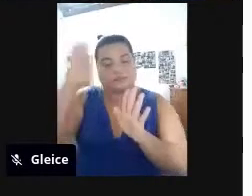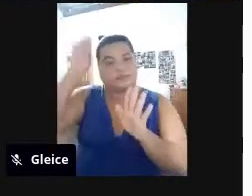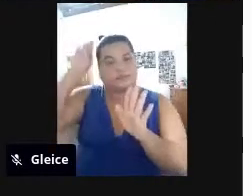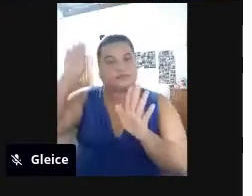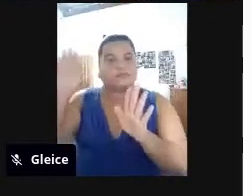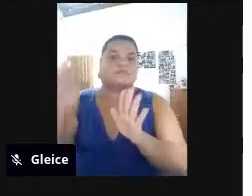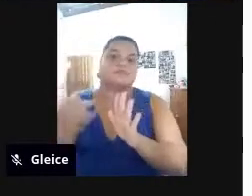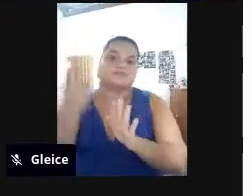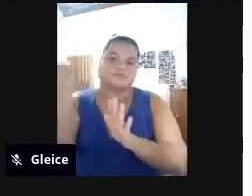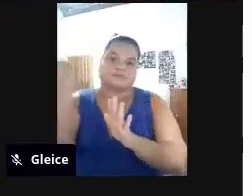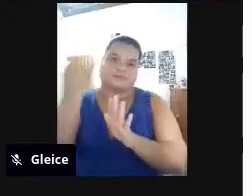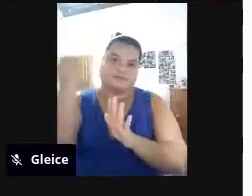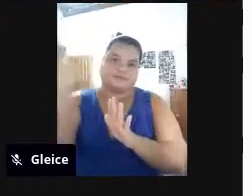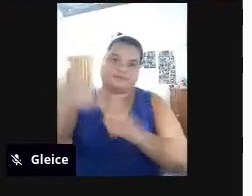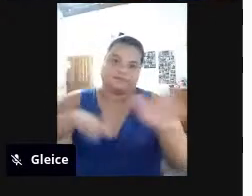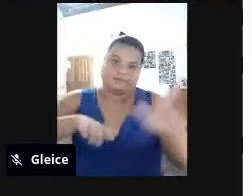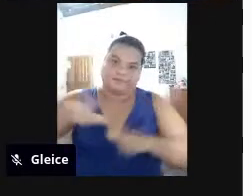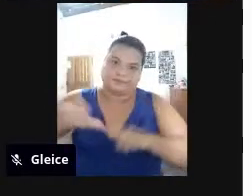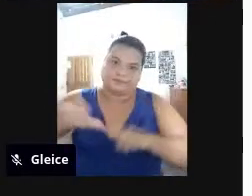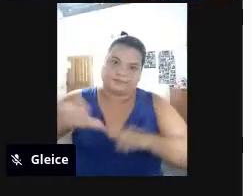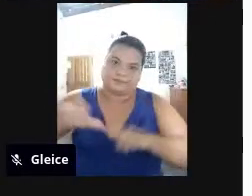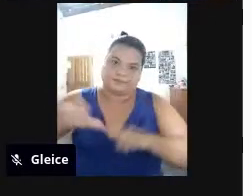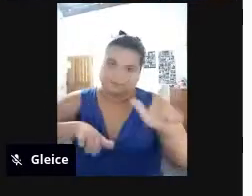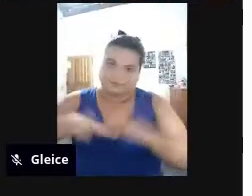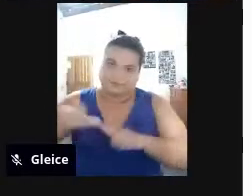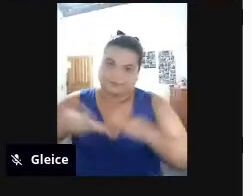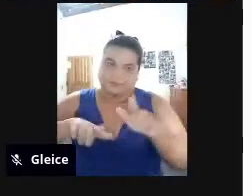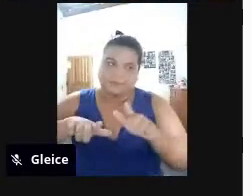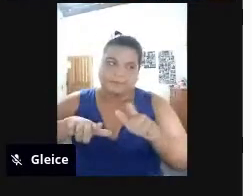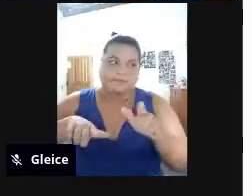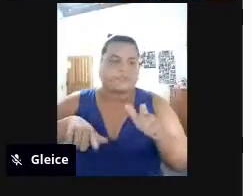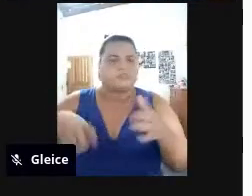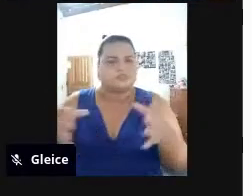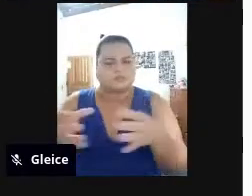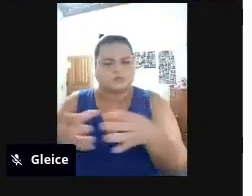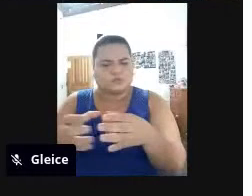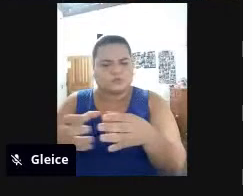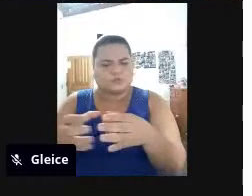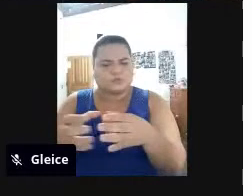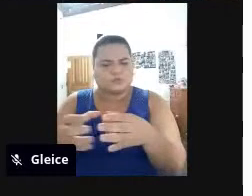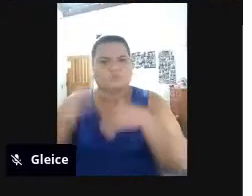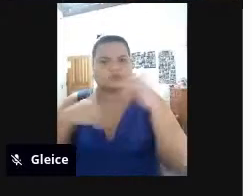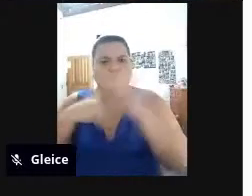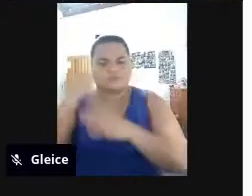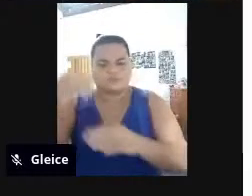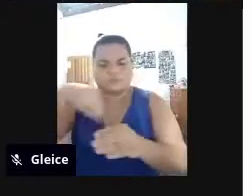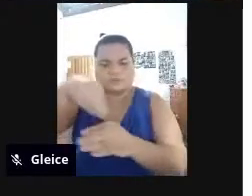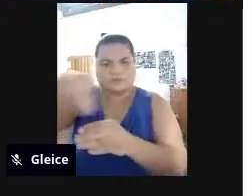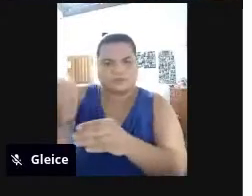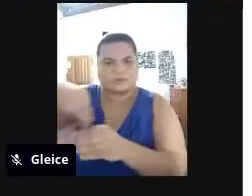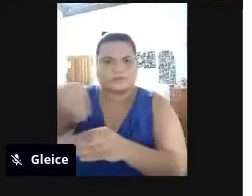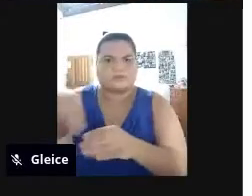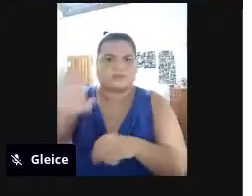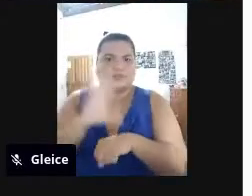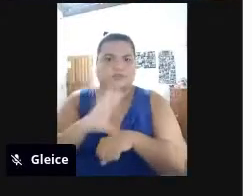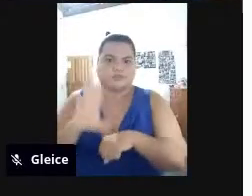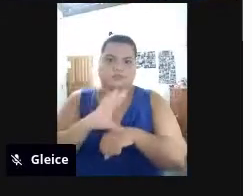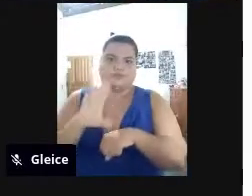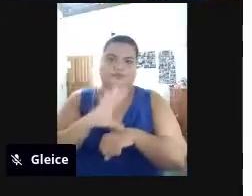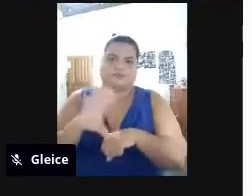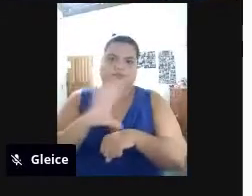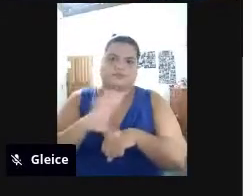importância do trabalho da equipe multiprofissional. Então, para isso, teremos cursos onde a gente terá uma